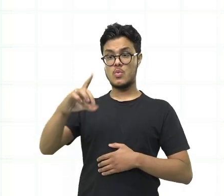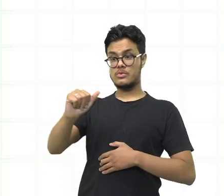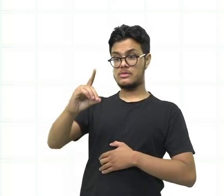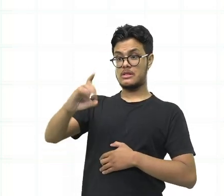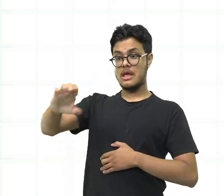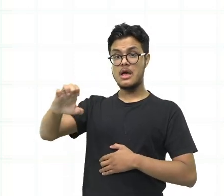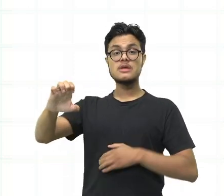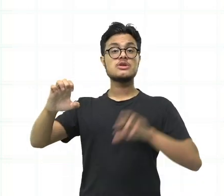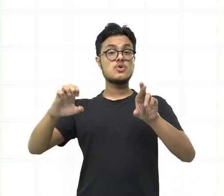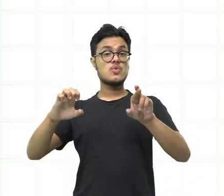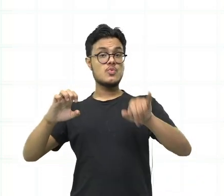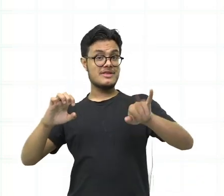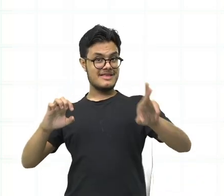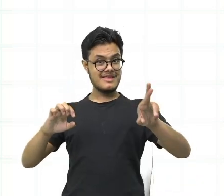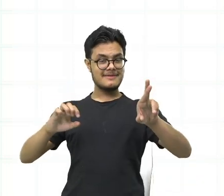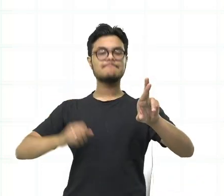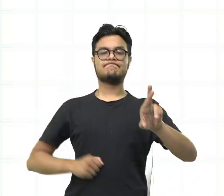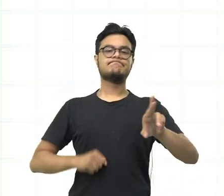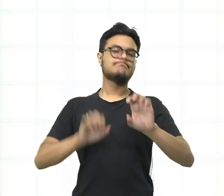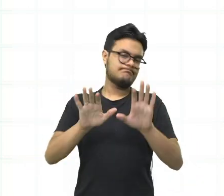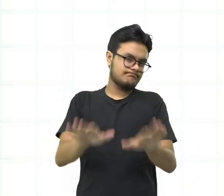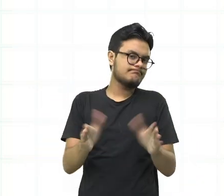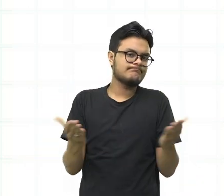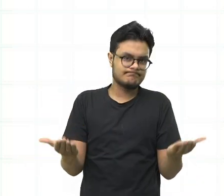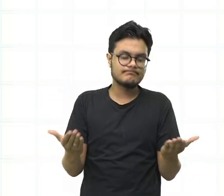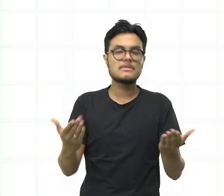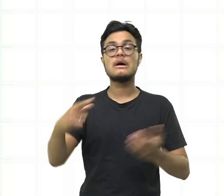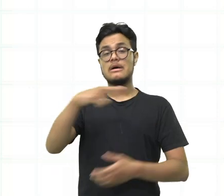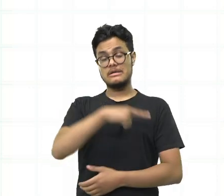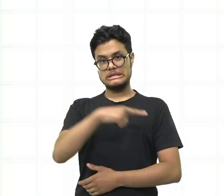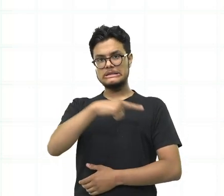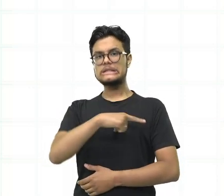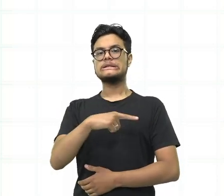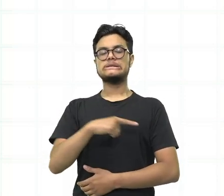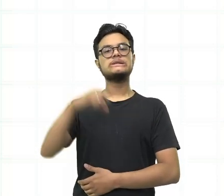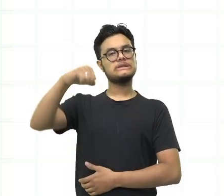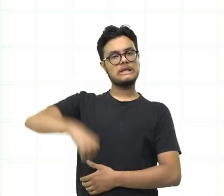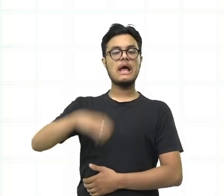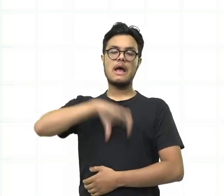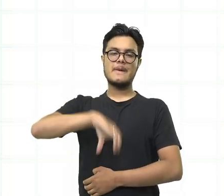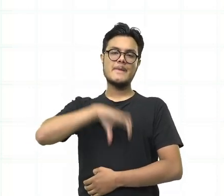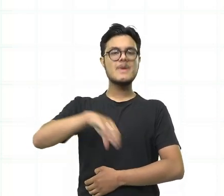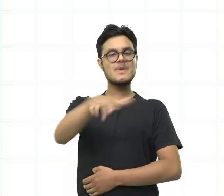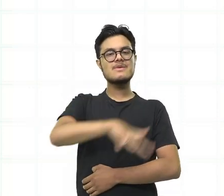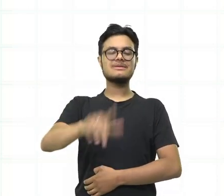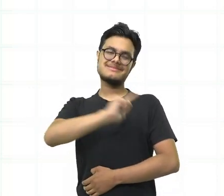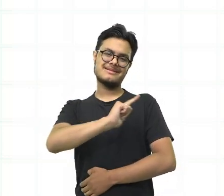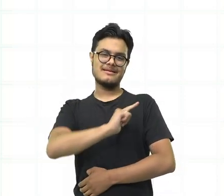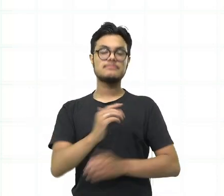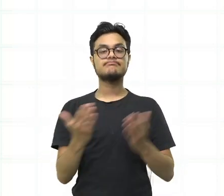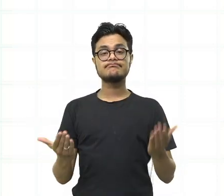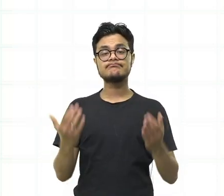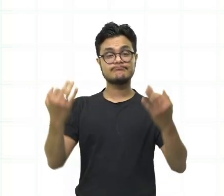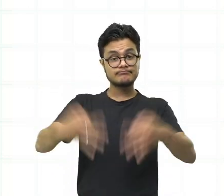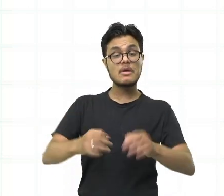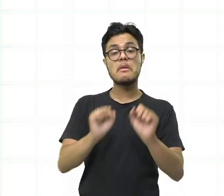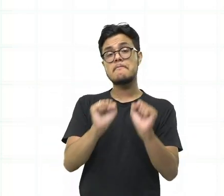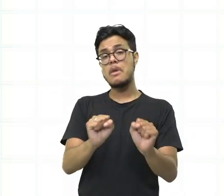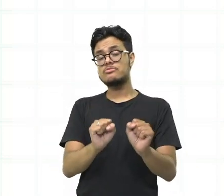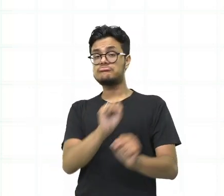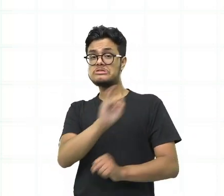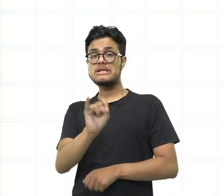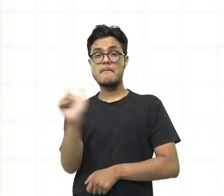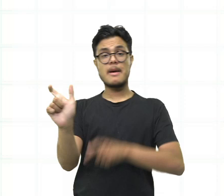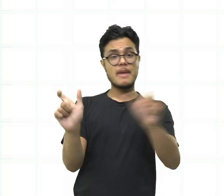ficar regular. Então, regular existe na língua portuguesa? Sim. Então, vejo que eu colocando